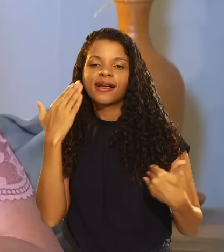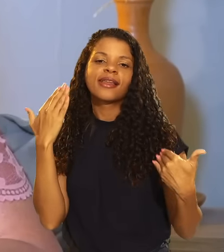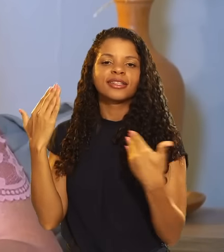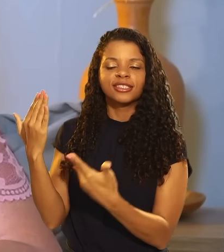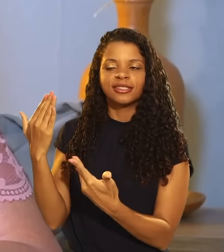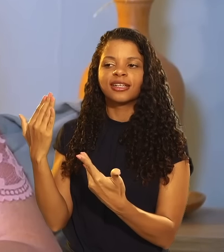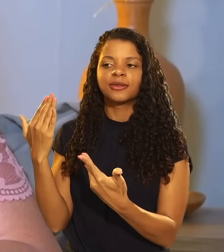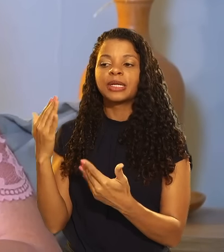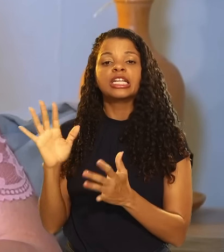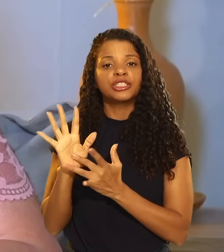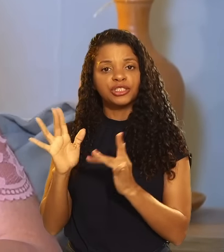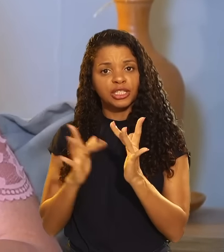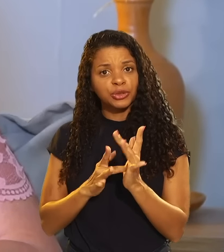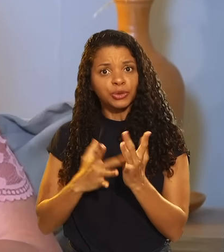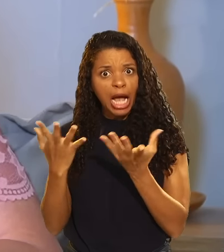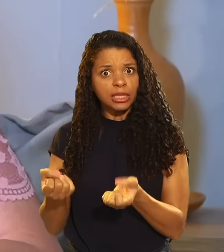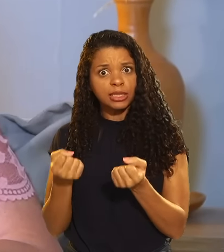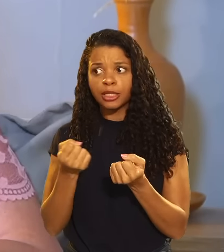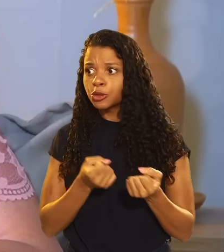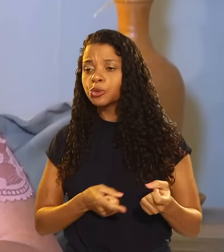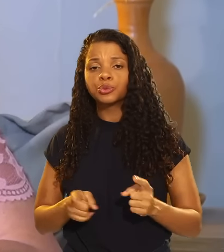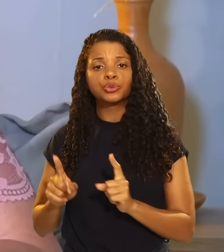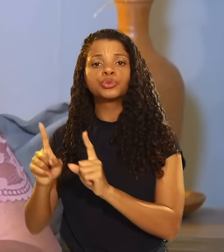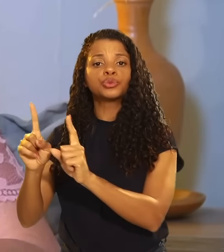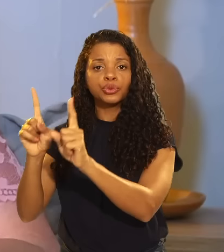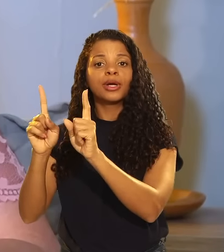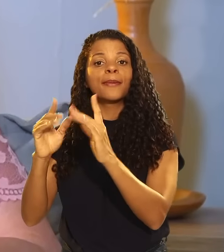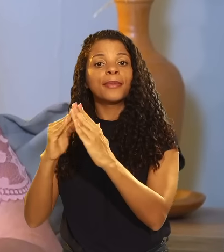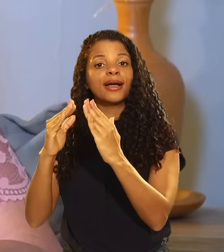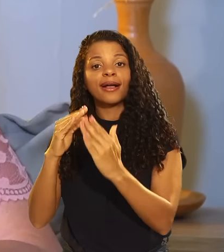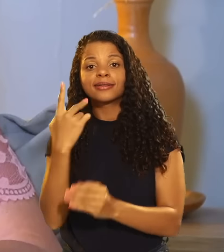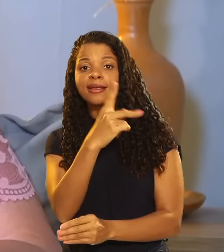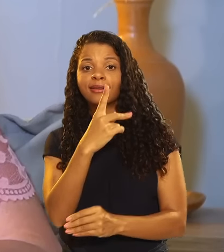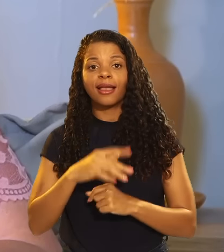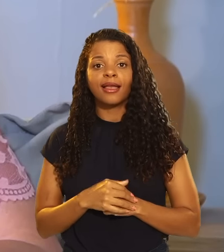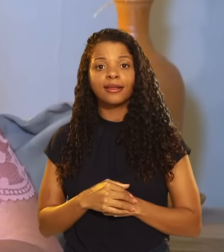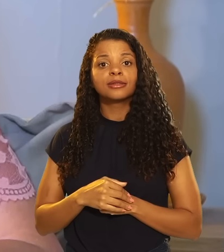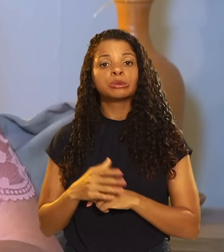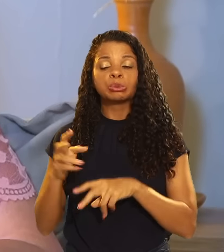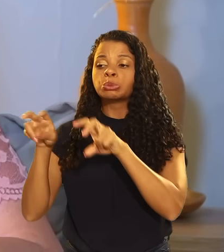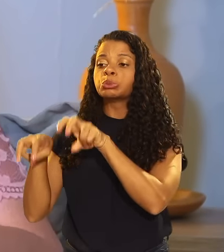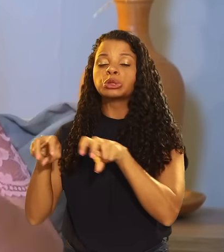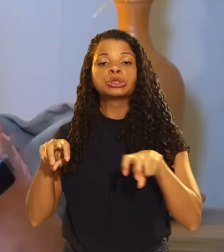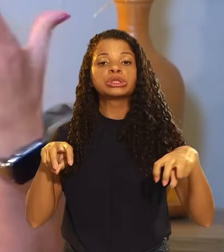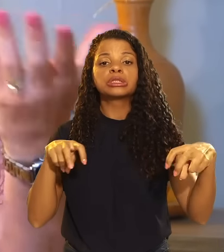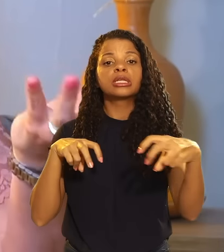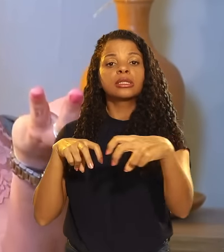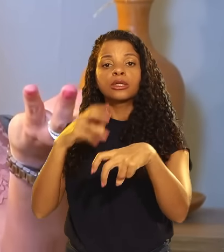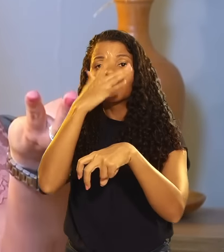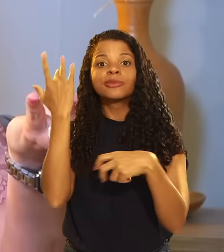nessas comemorações, nesses banquetes. Ele tinha muito prazer em ir a esses lugares, porque